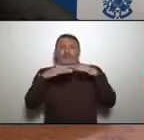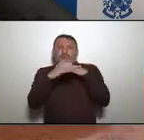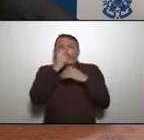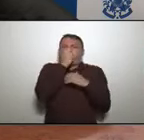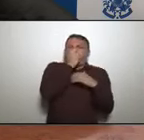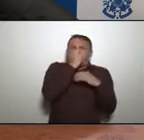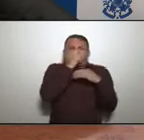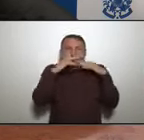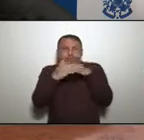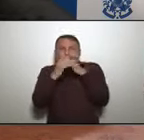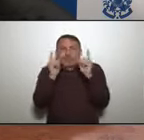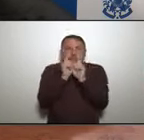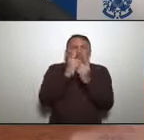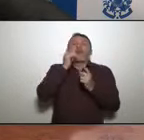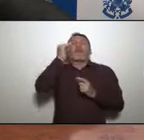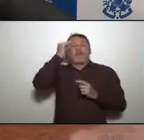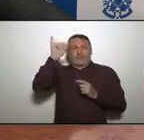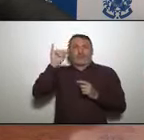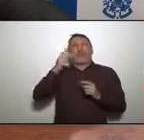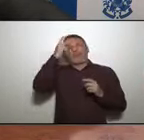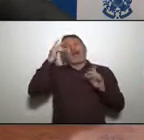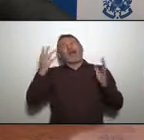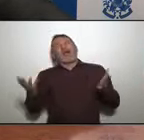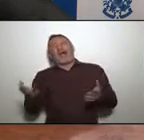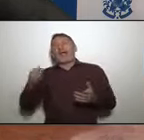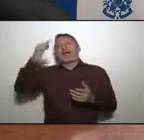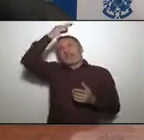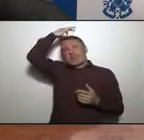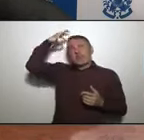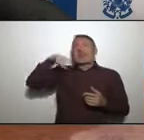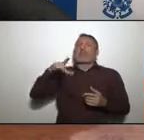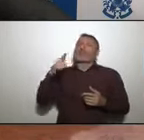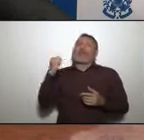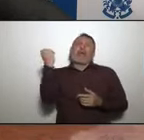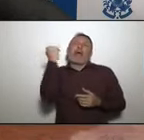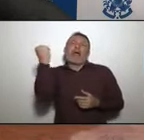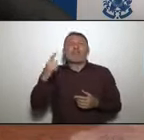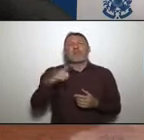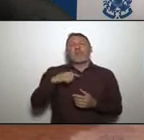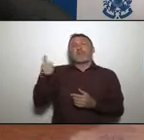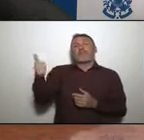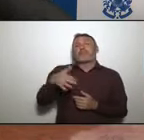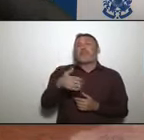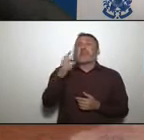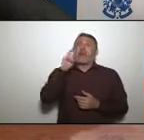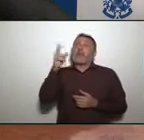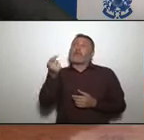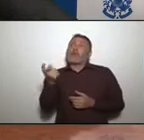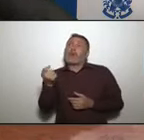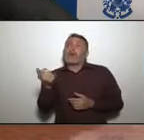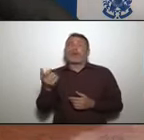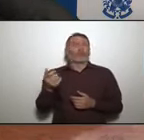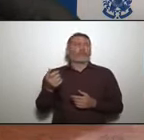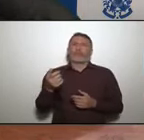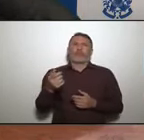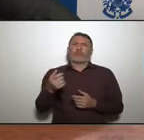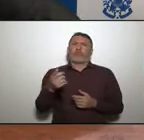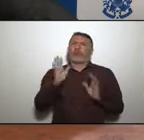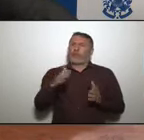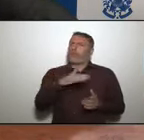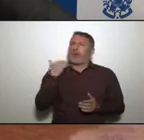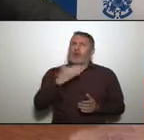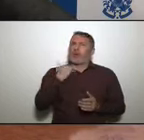nós temos que saber o seguinte, as pessoas, mas no Espírito Santo não está grave, a situação não está grave, assim. Nós já perdemos 16 pessoas,